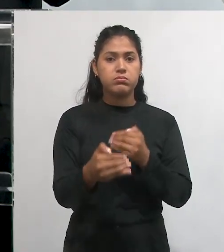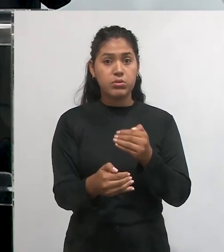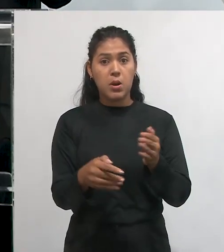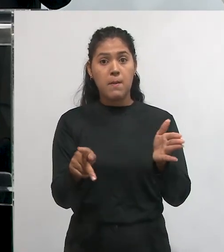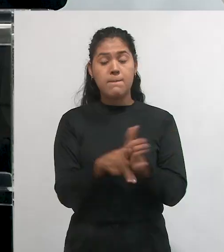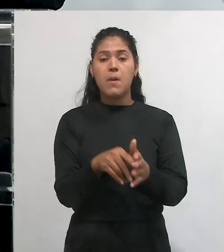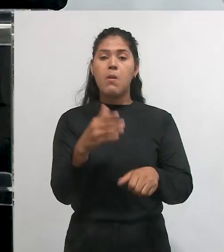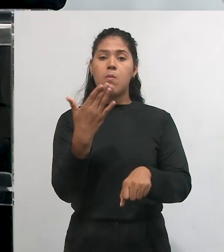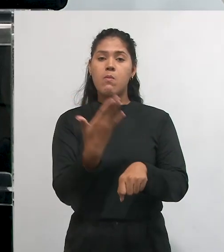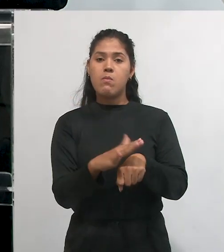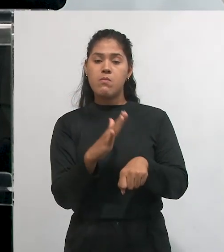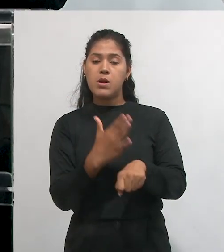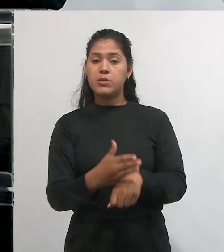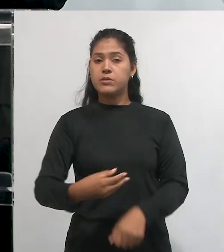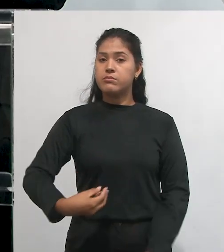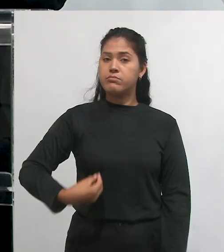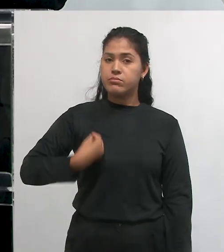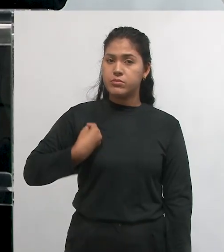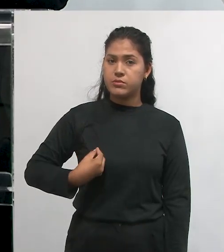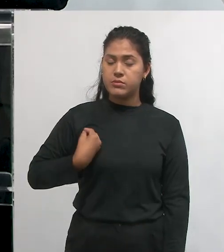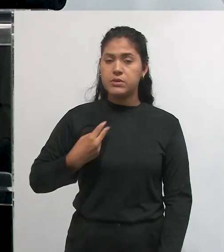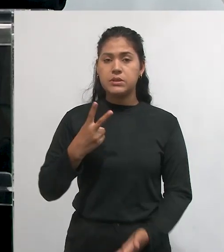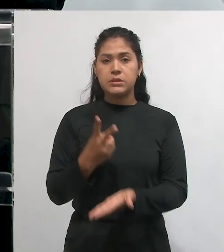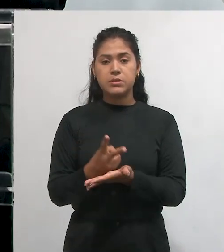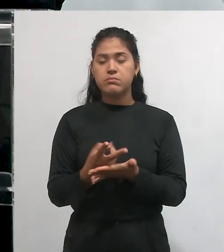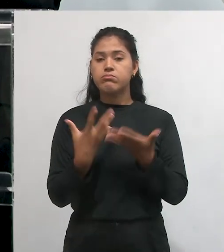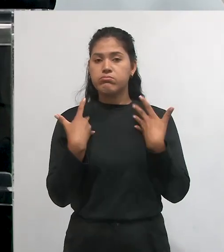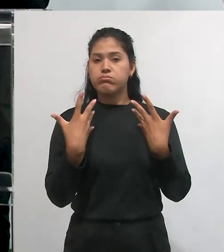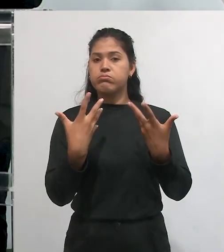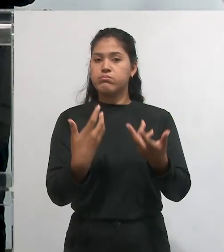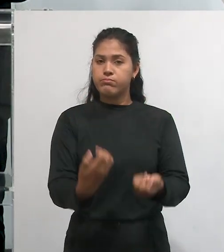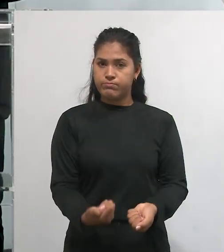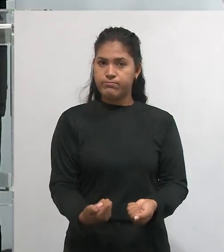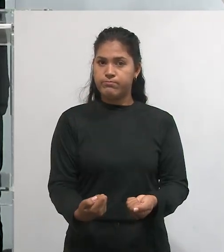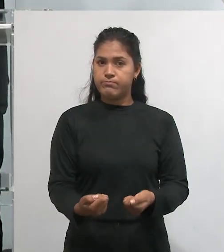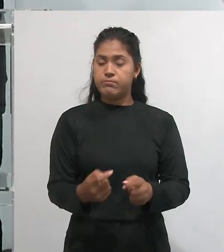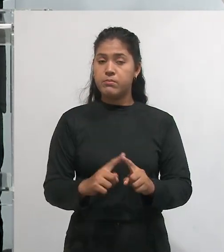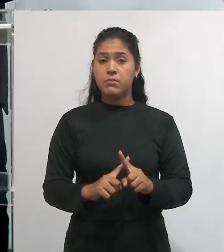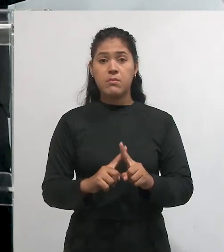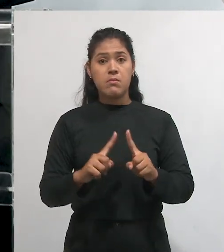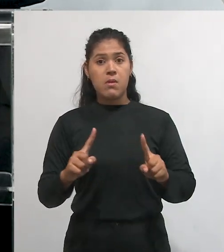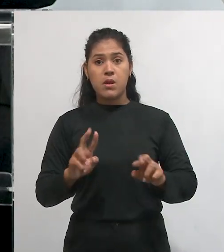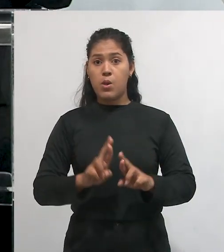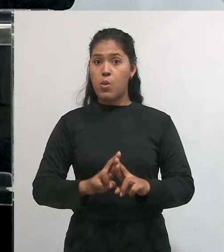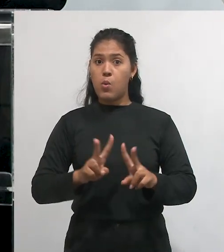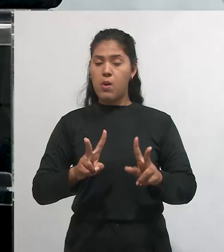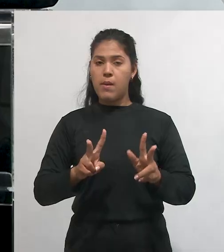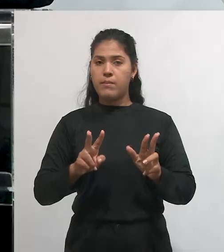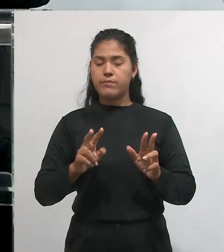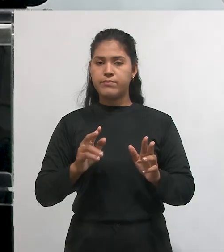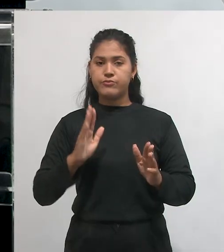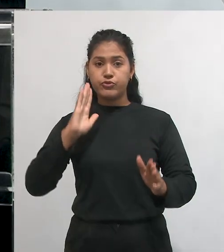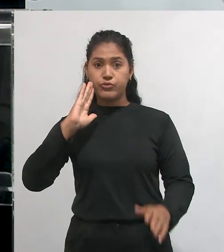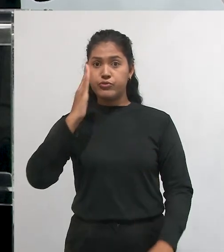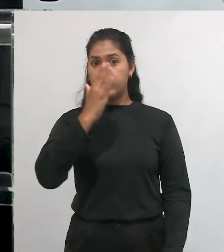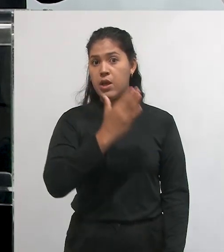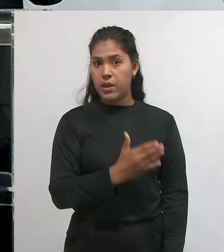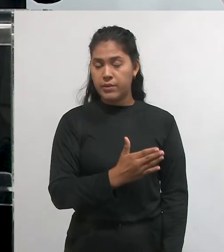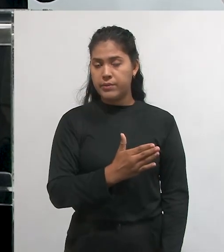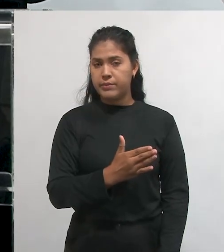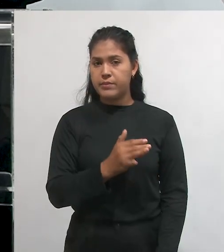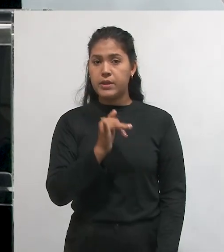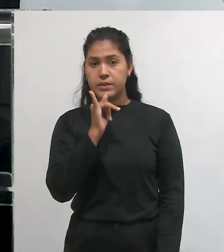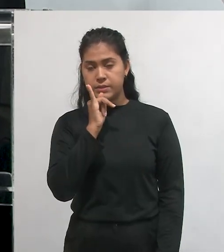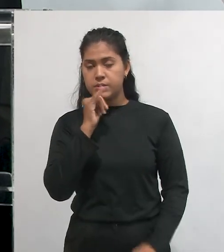dentro de uma configuração consensual. E aí se faz não mais de um modo direto, por exemplo, como também